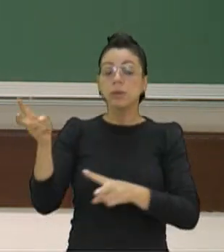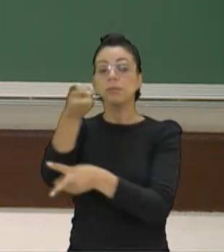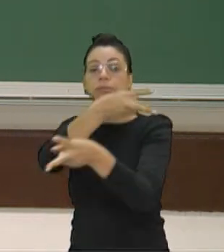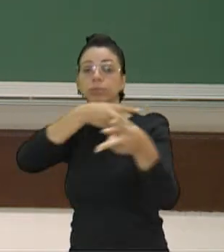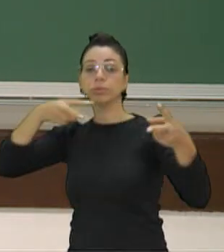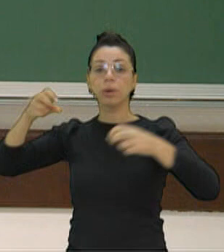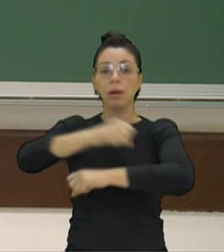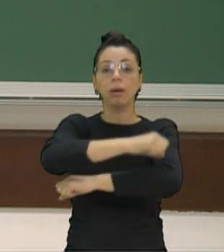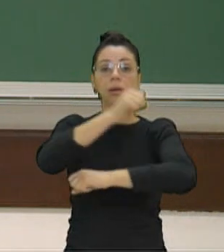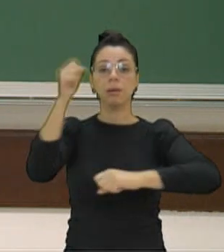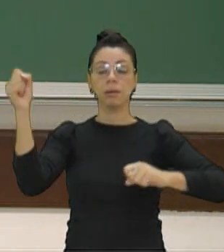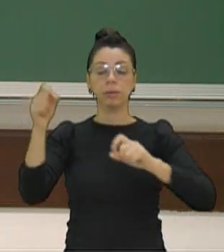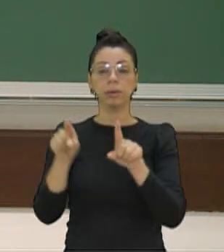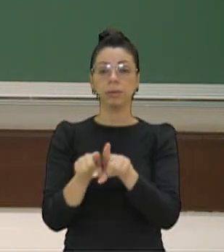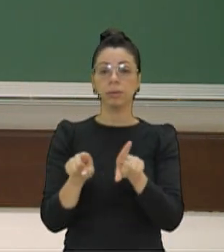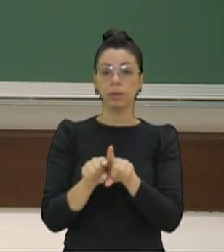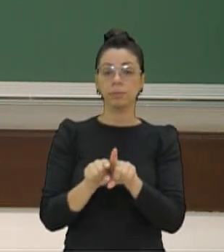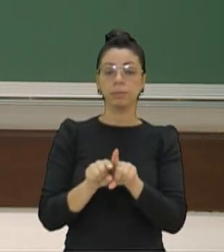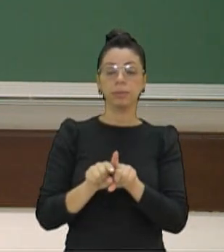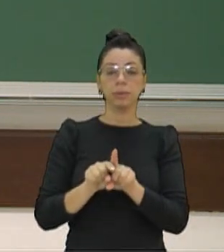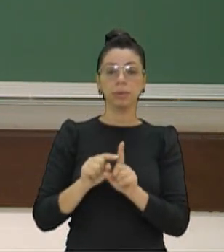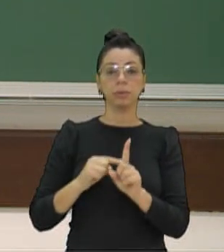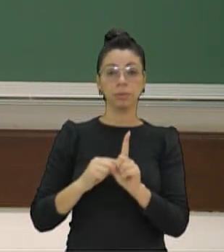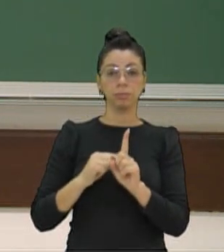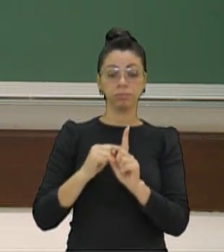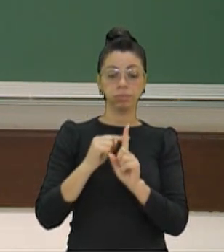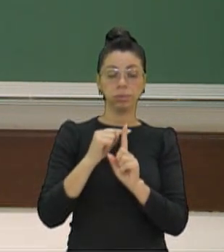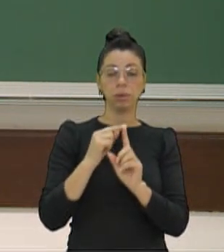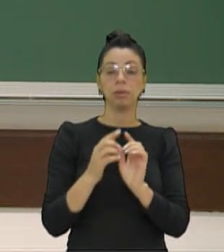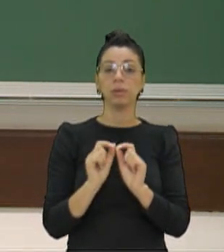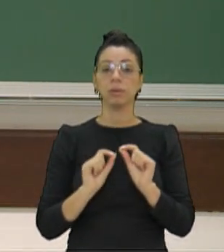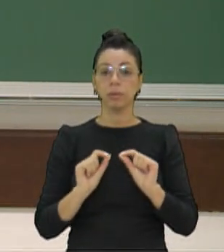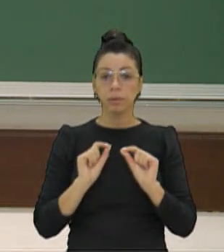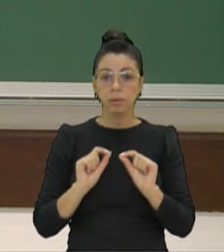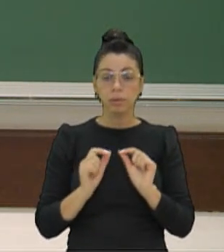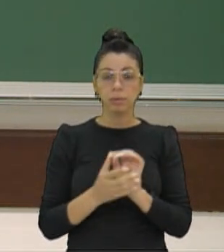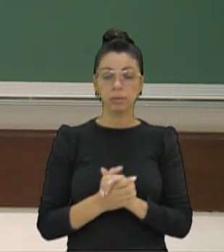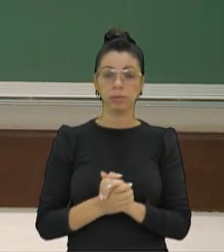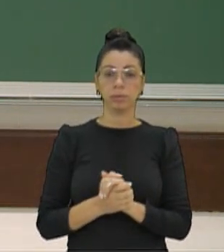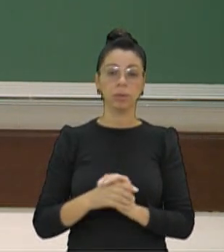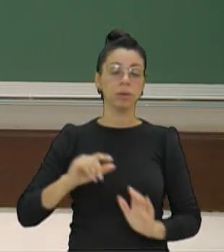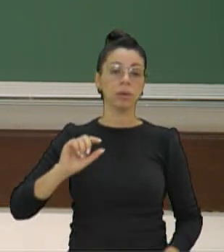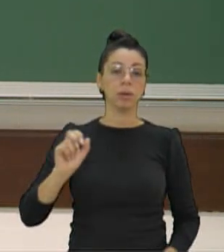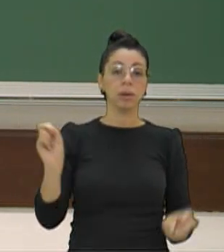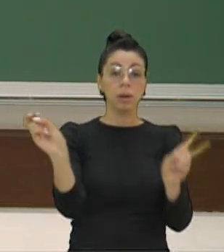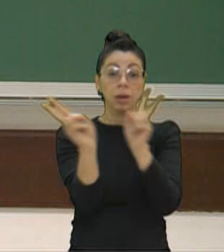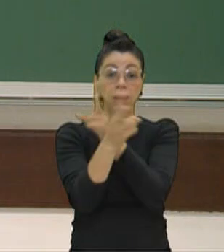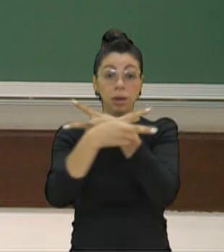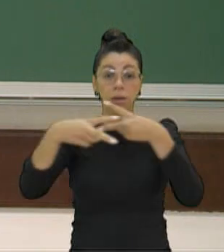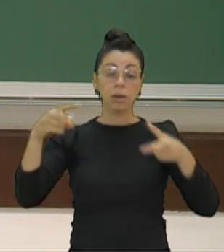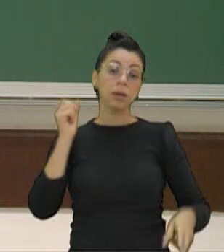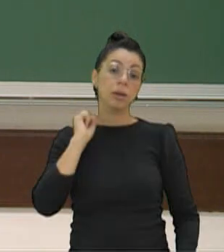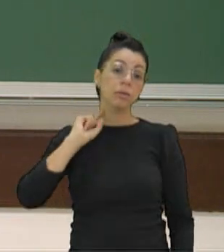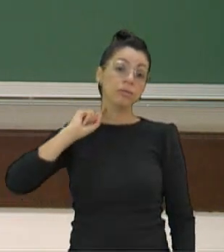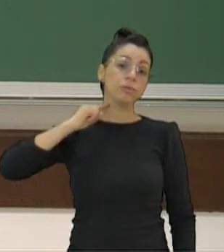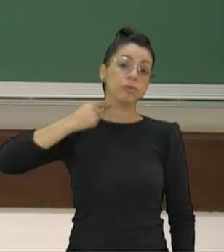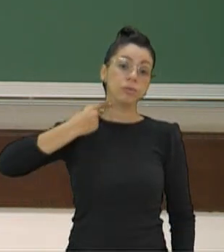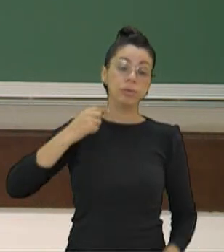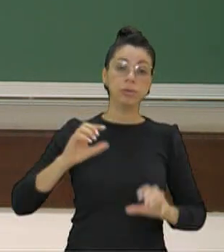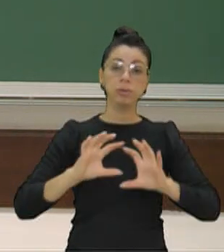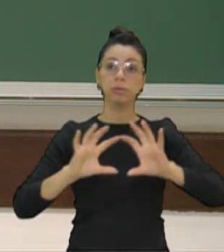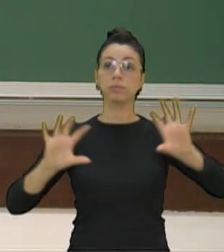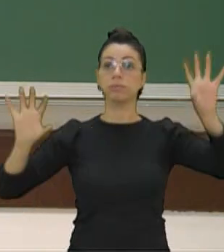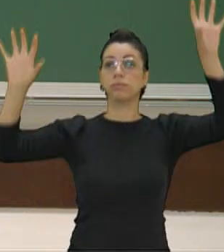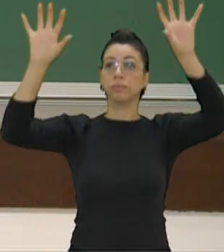O aumento da poluição do ar também. No frio, a poluição tem muito mais dificuldade de subir para a atmosfera e ela